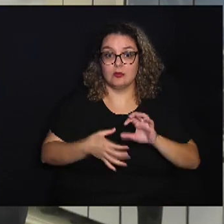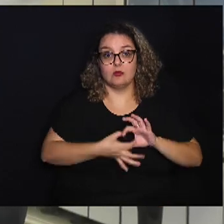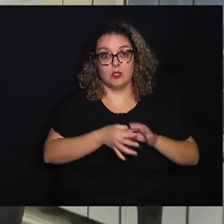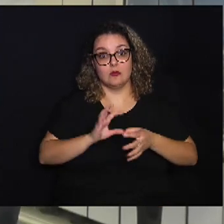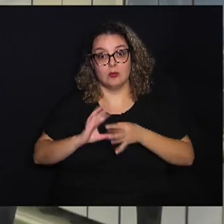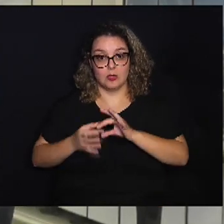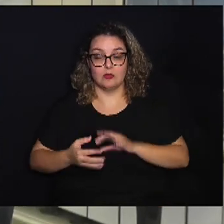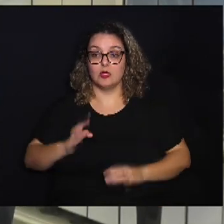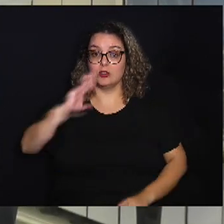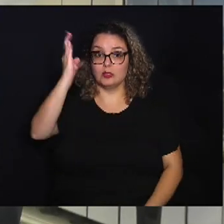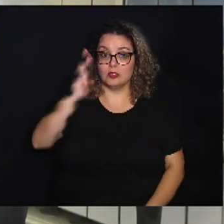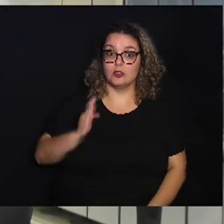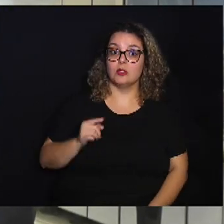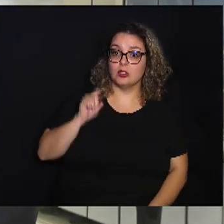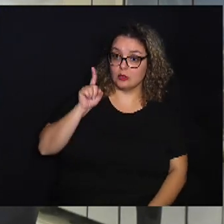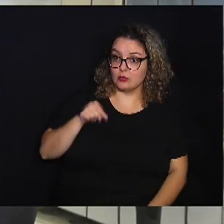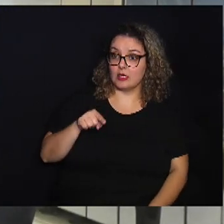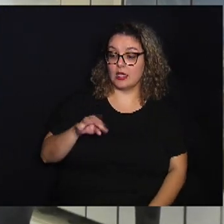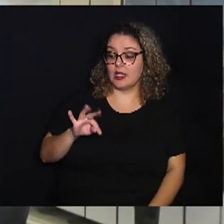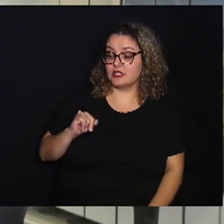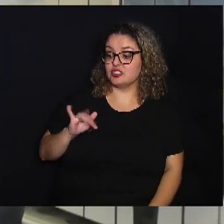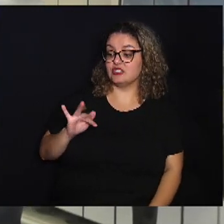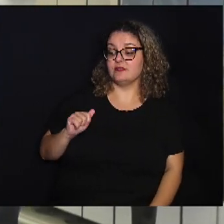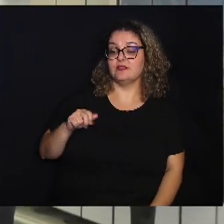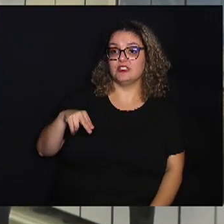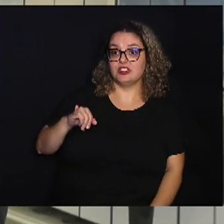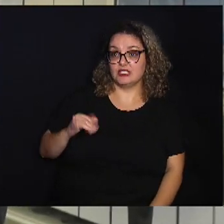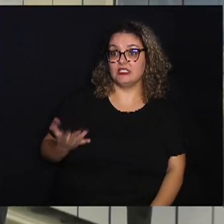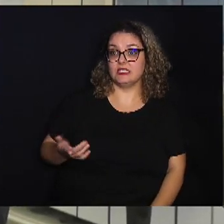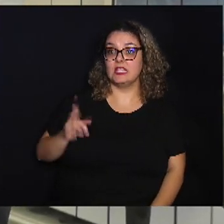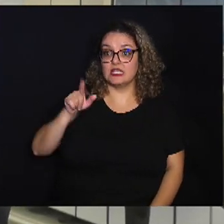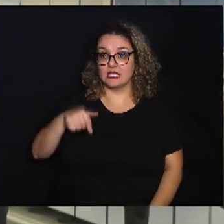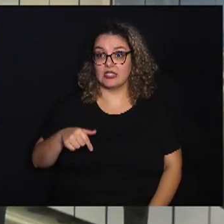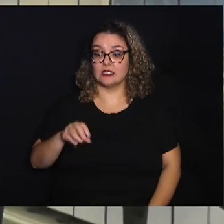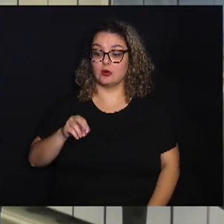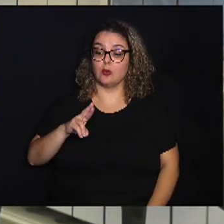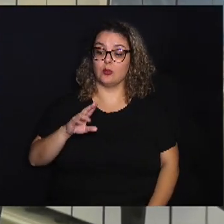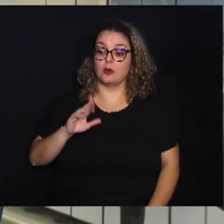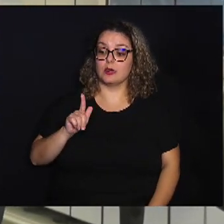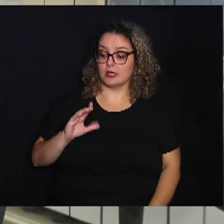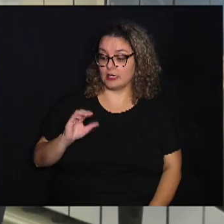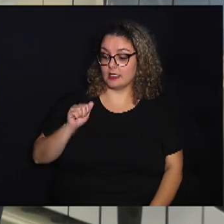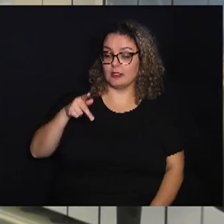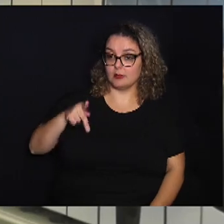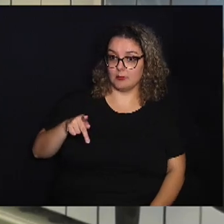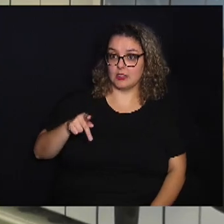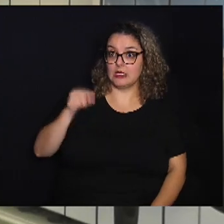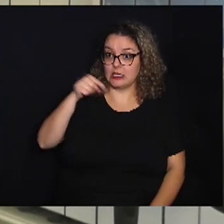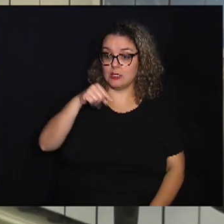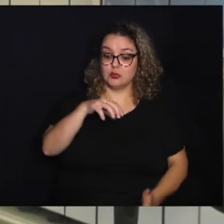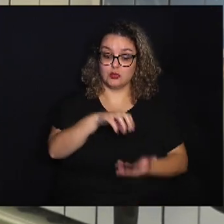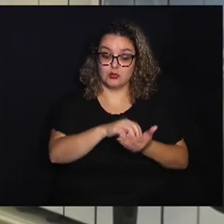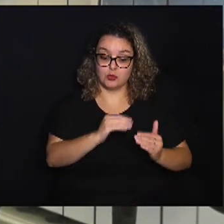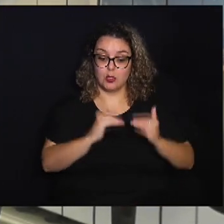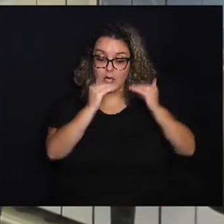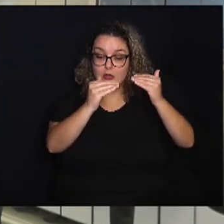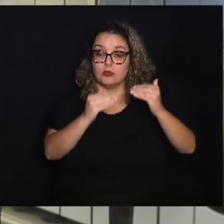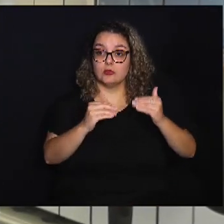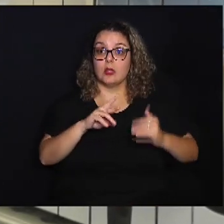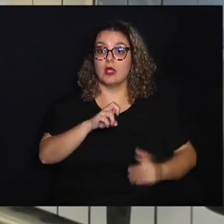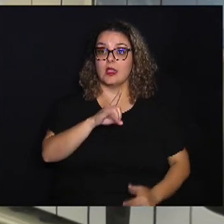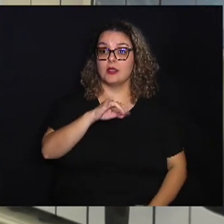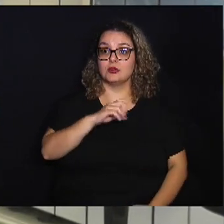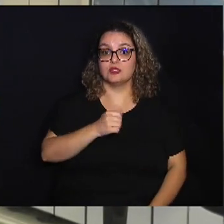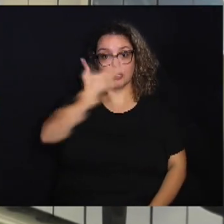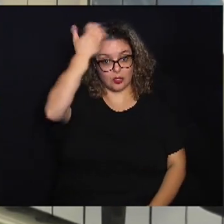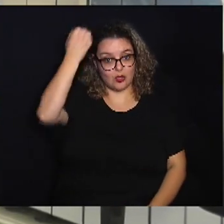Brasil. E uma dessas é a Tiffany Marinho, que treina aqui na Eurocamp, lá no CIAR, no Centro de Alto Rendimento daqui de Campinas. Rúbia,